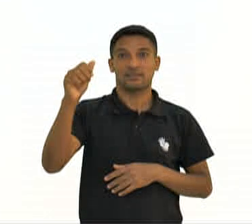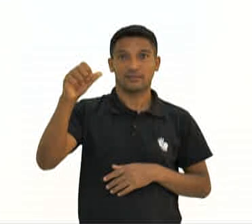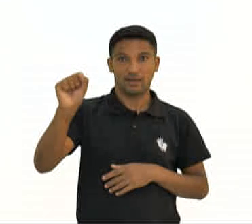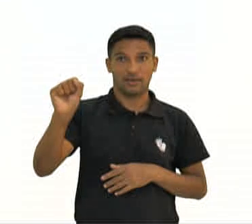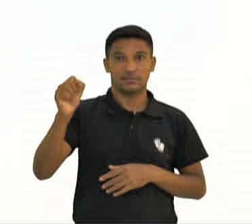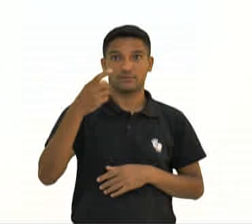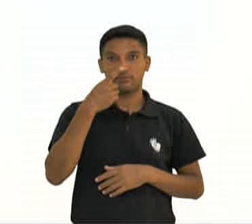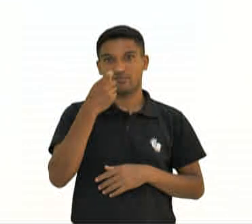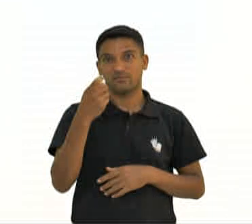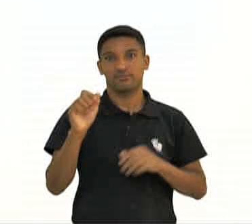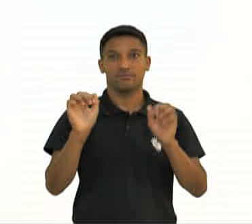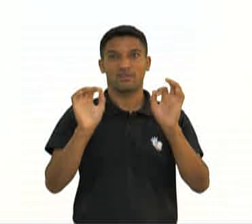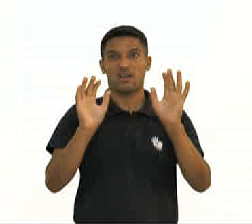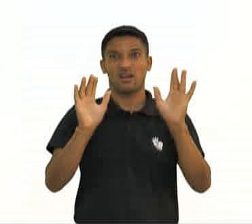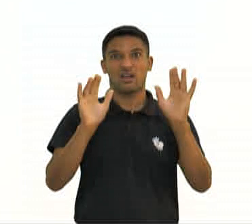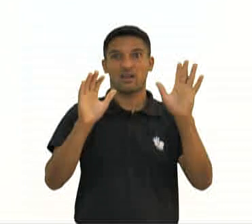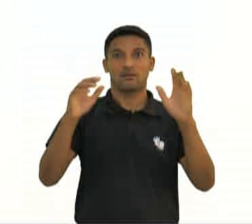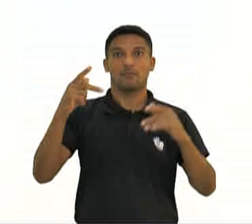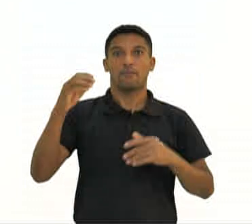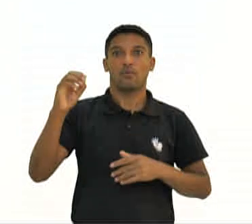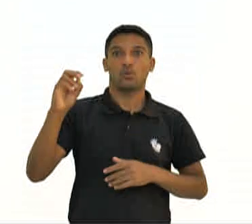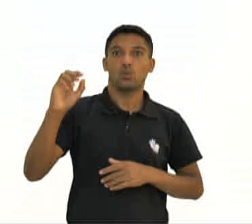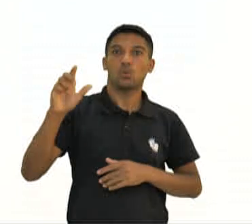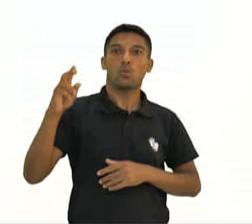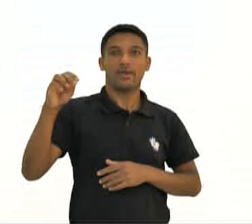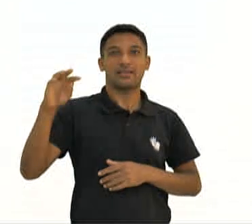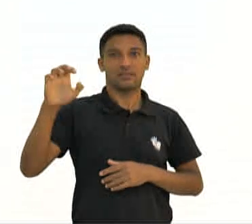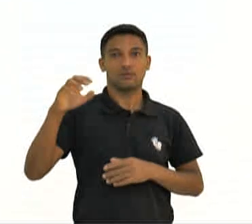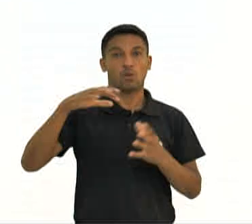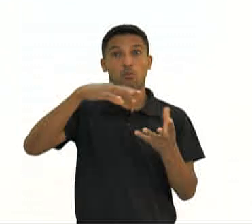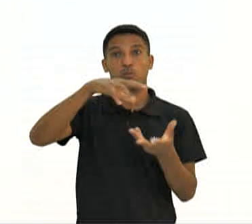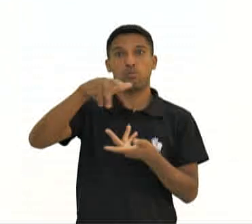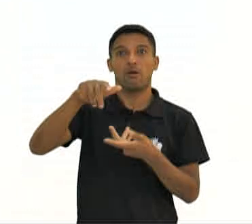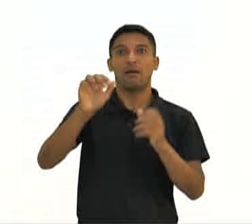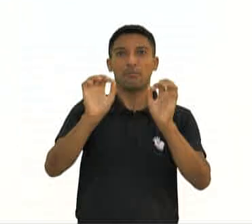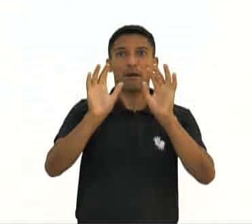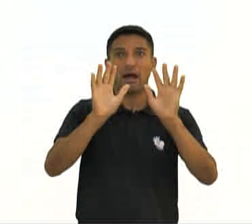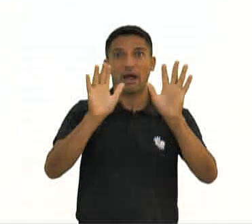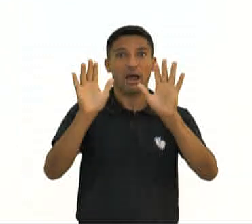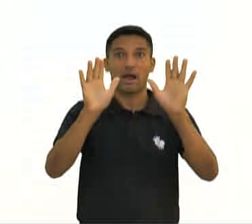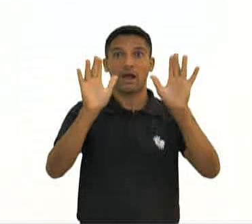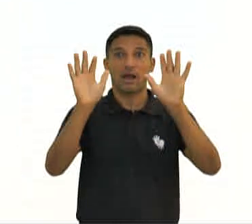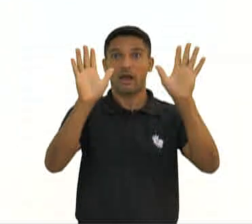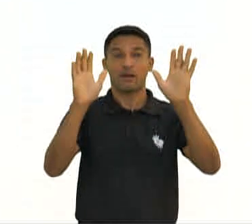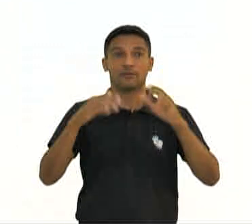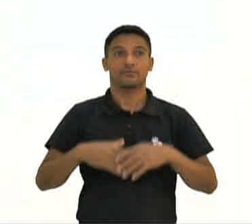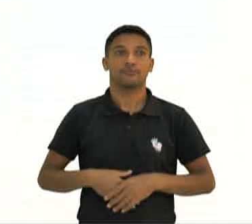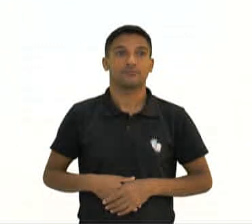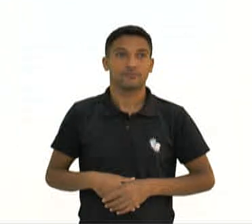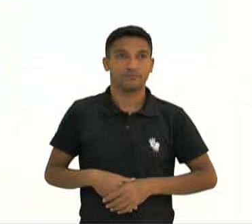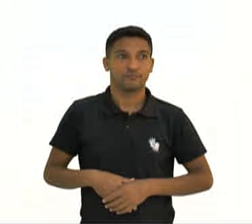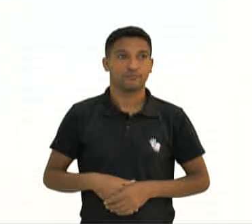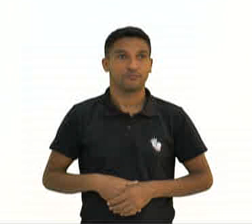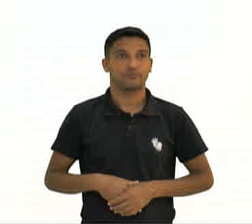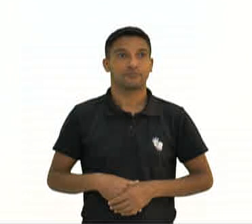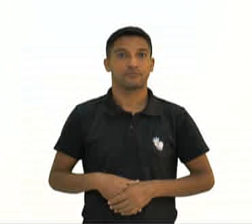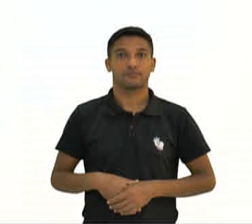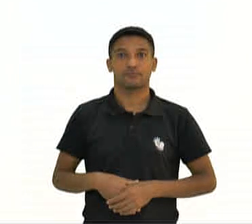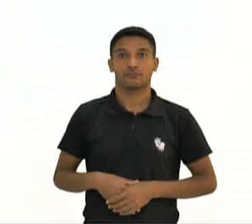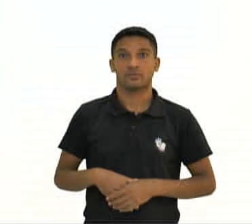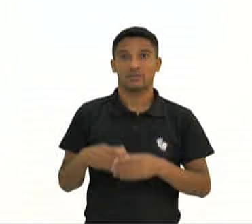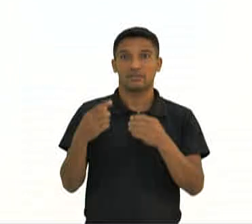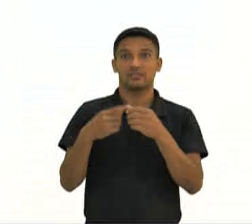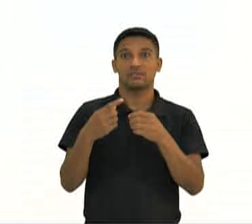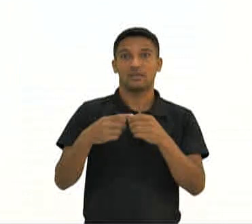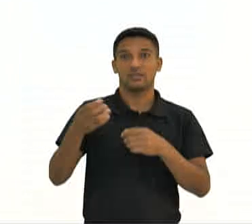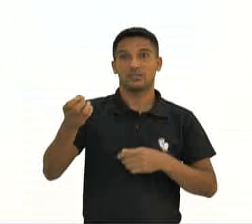poluição atmosférica. Em 1971, devido a esse problema, o município lá, a cidade de Nova Delhi, não pôde mais administrar o